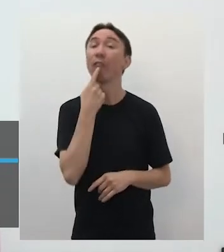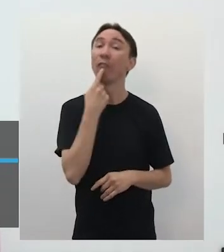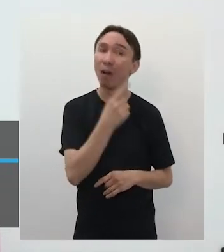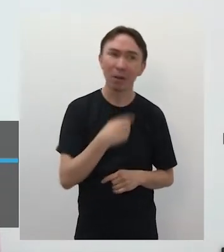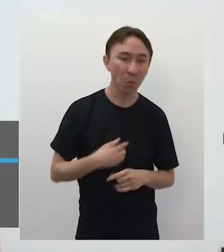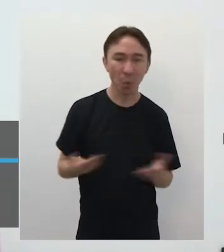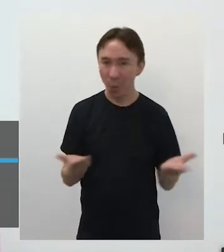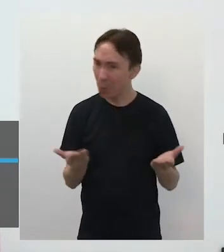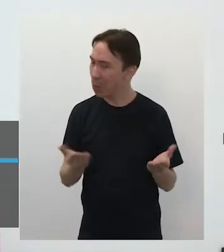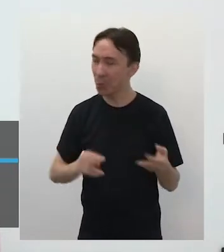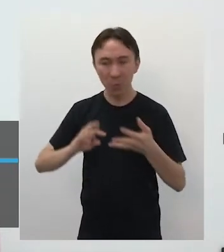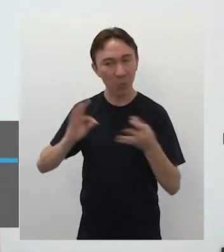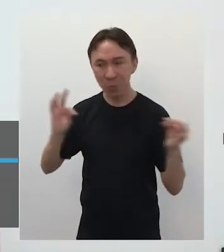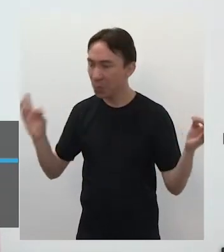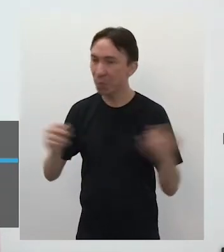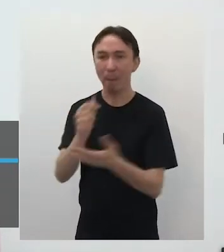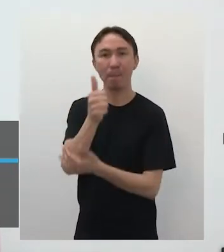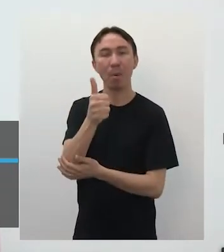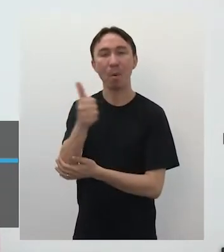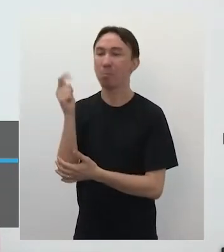nos completamos.